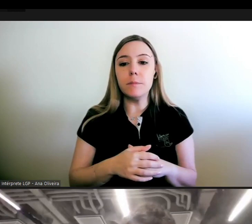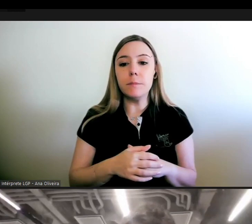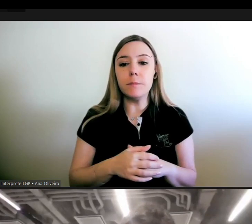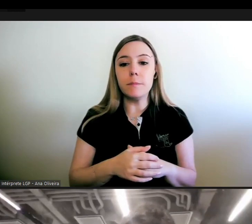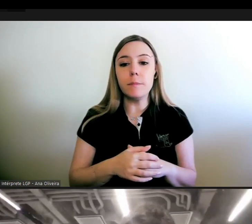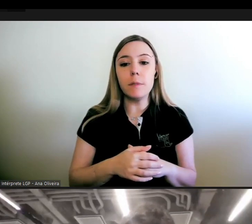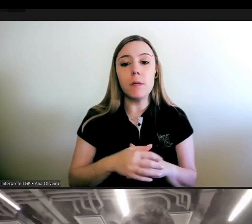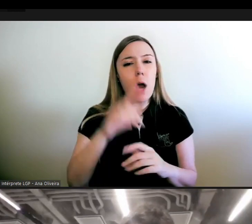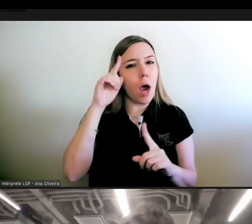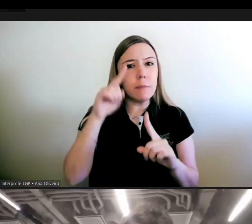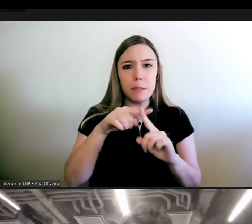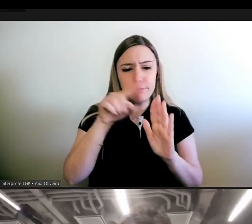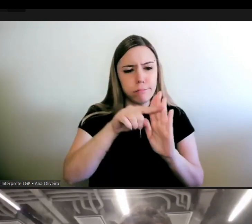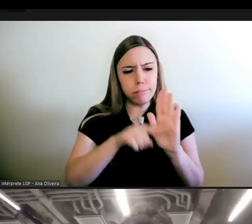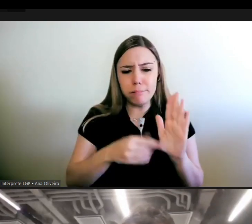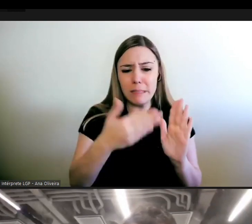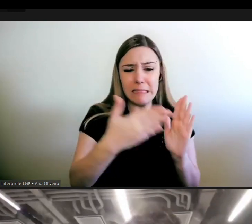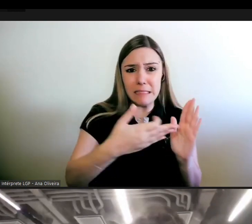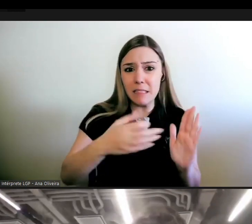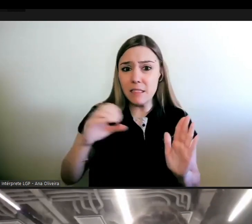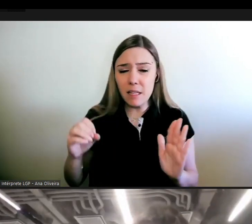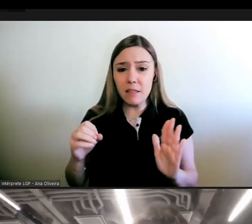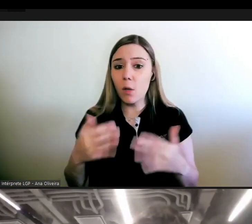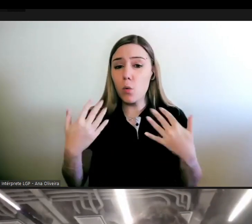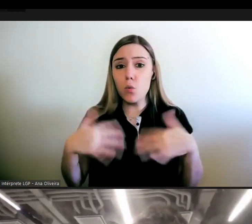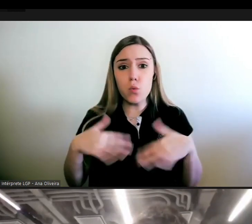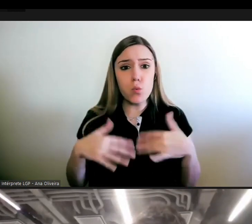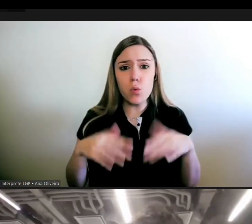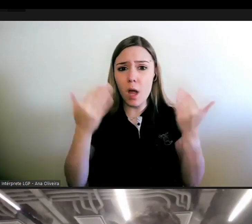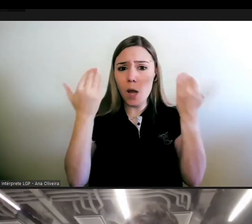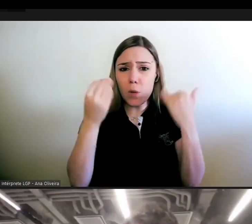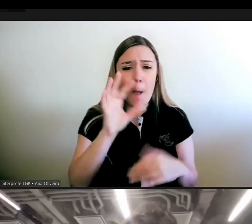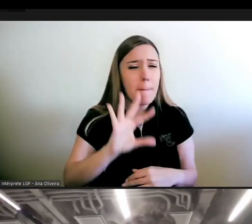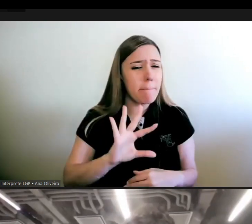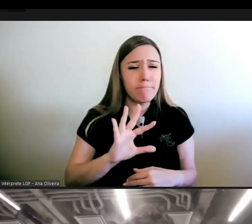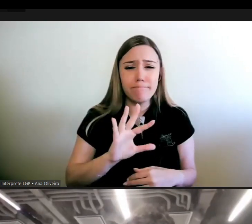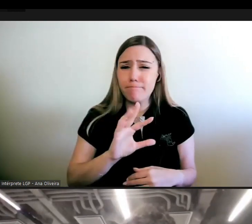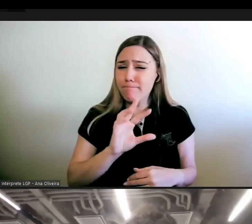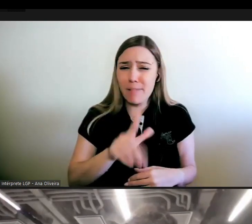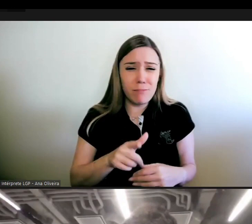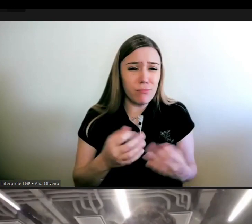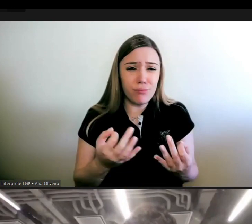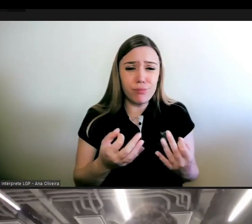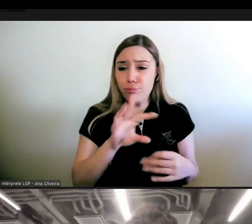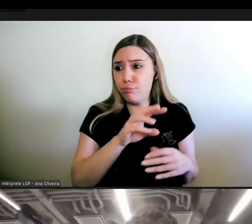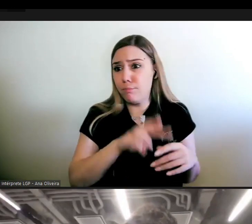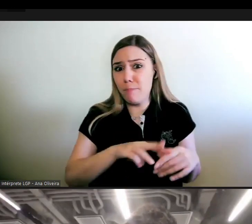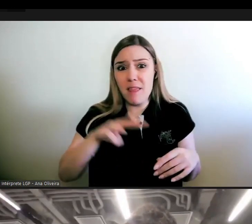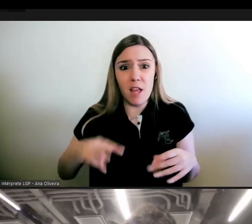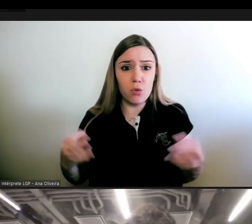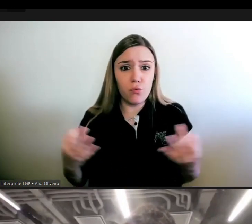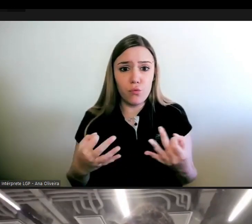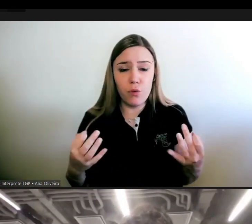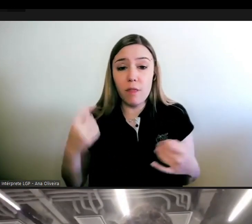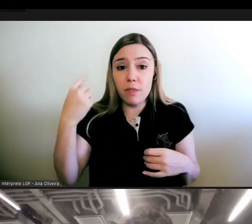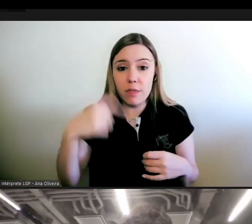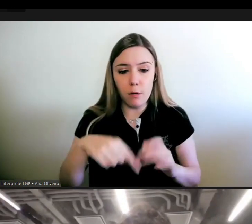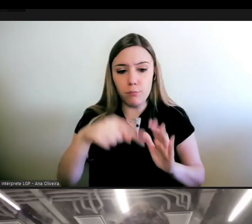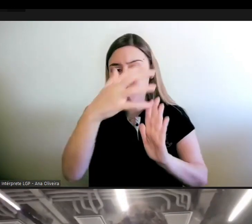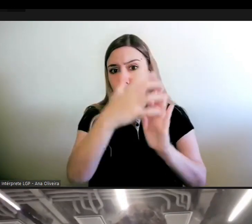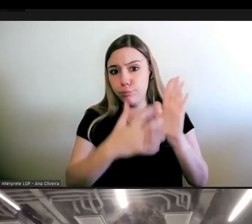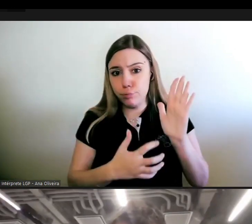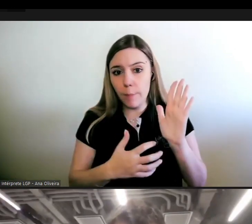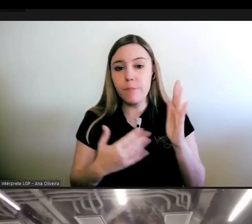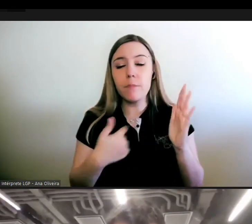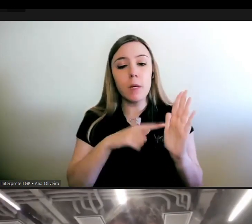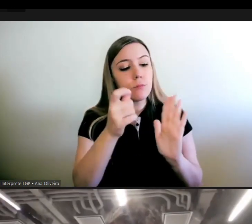170 metas e tem milhares de indicadores. E pela primeira vez nós temos na agenda de desenvolvimento